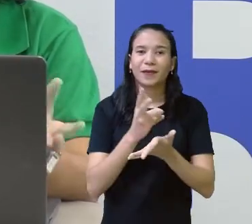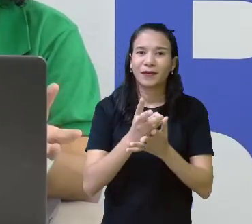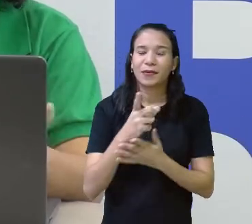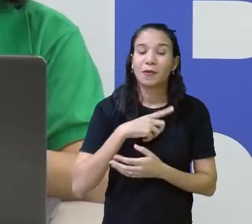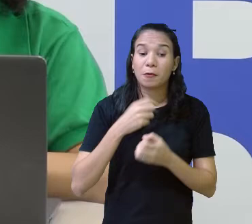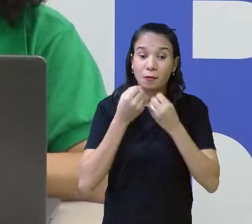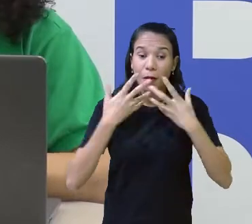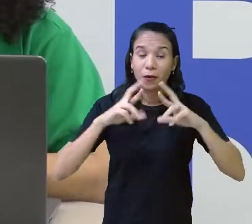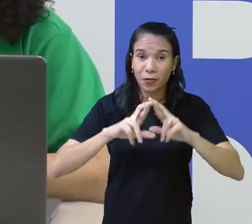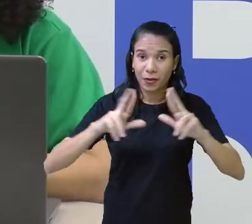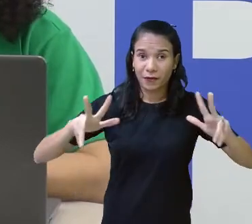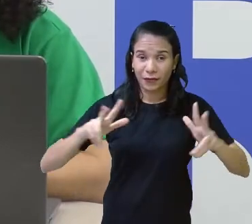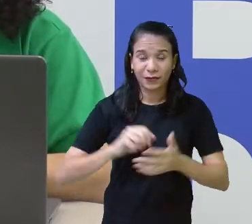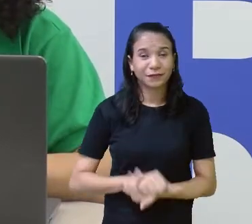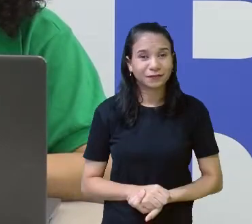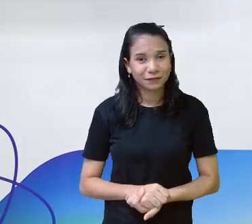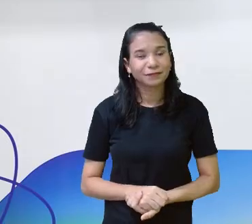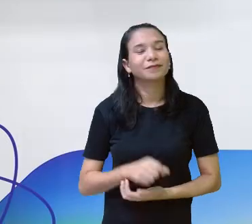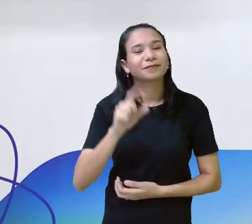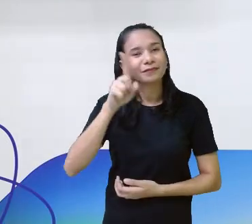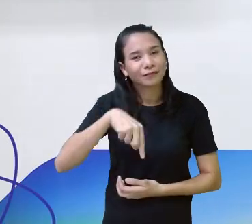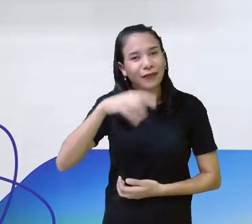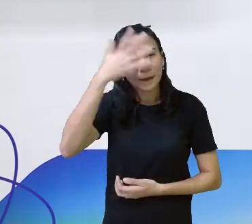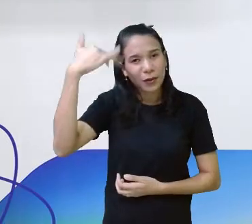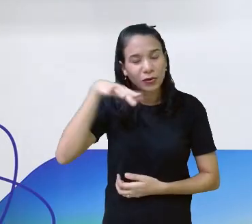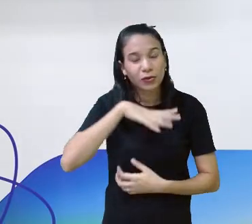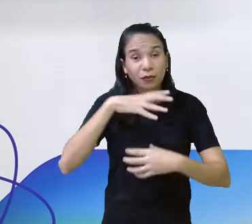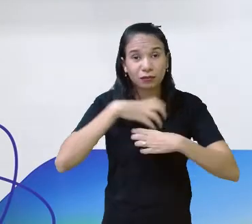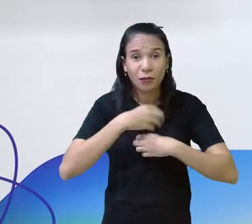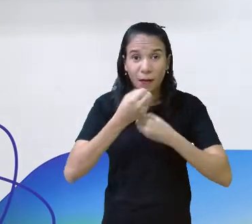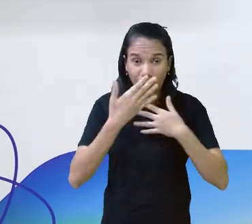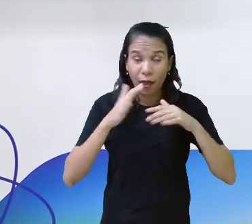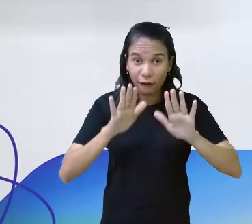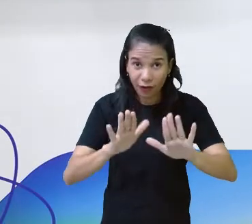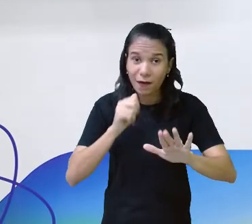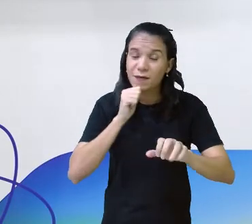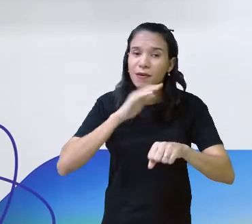tem coisas diferentes. É isso aí, gente. Fiquem bem, mas não saiam